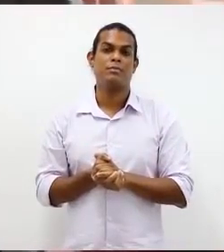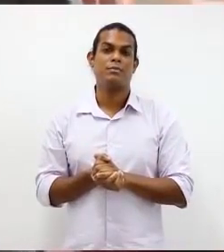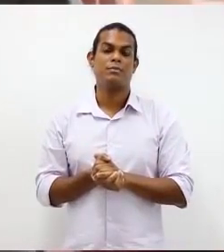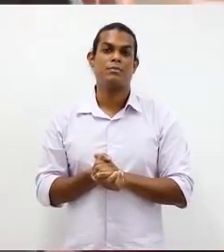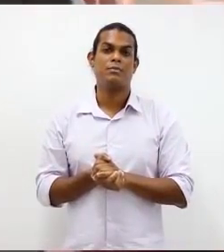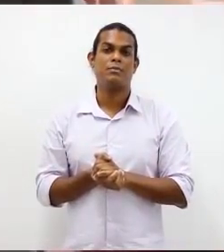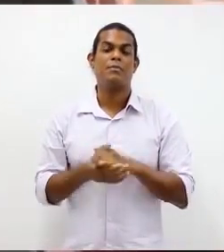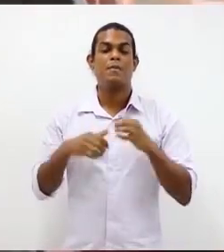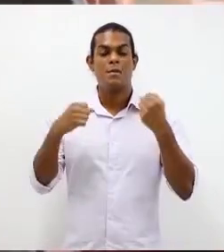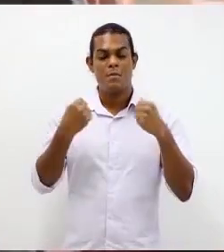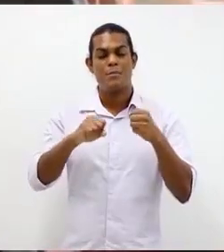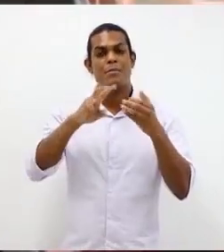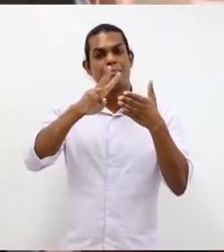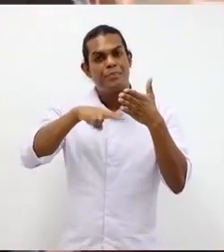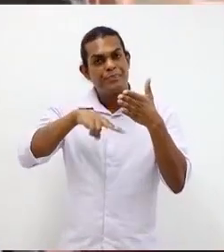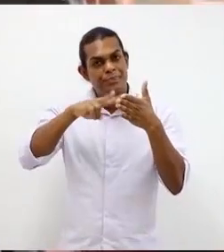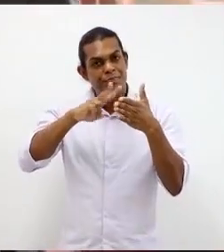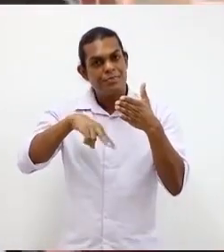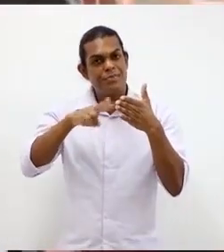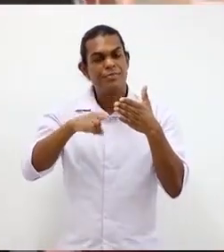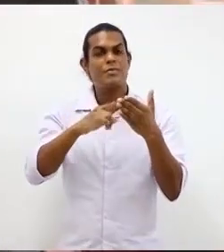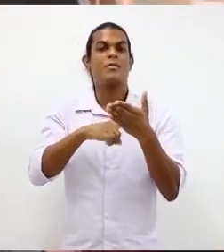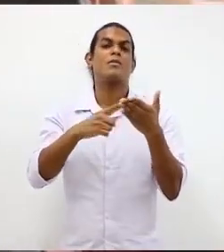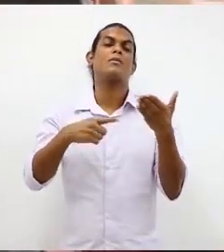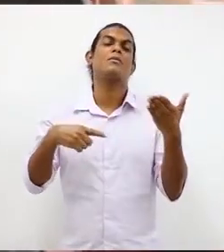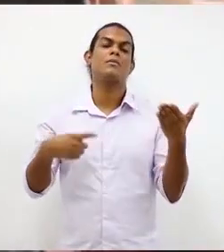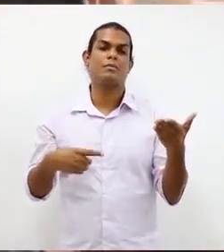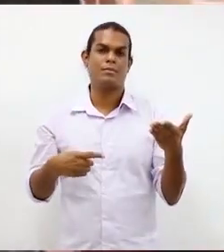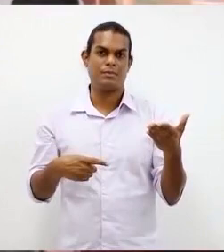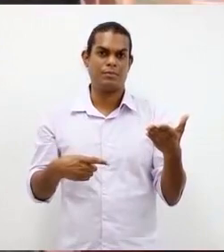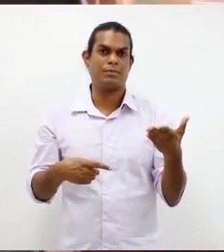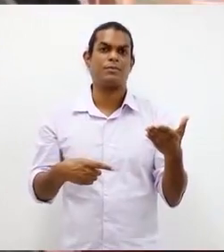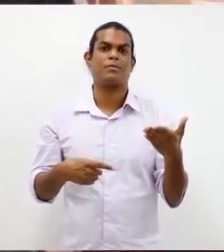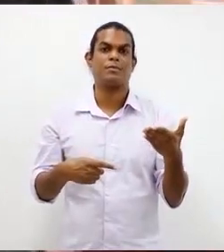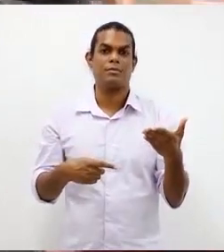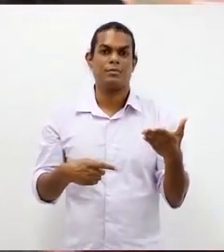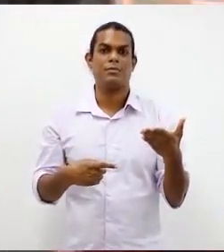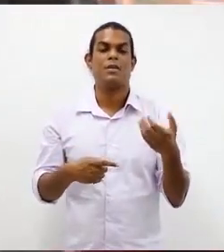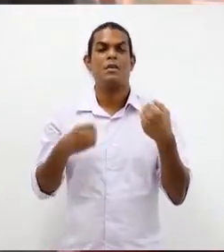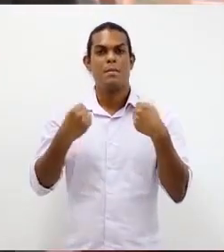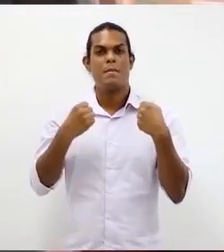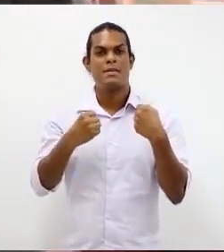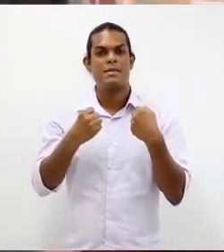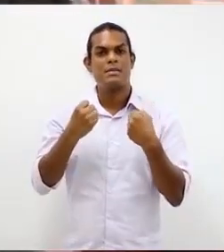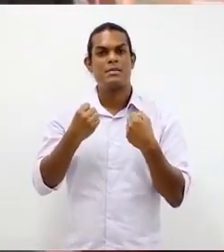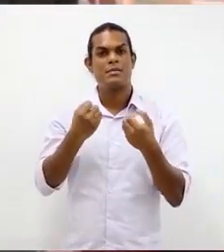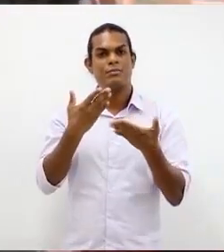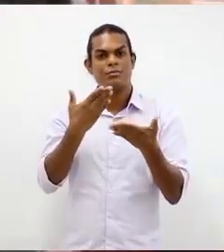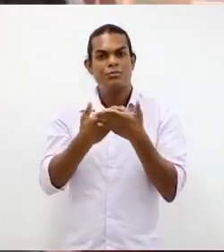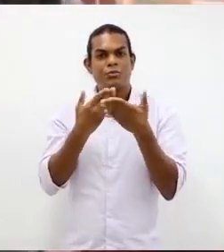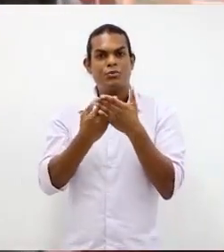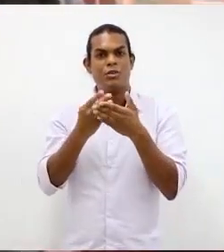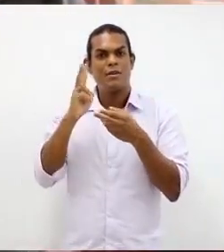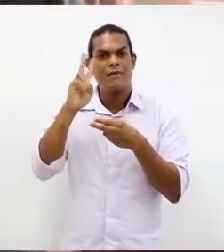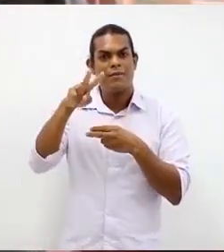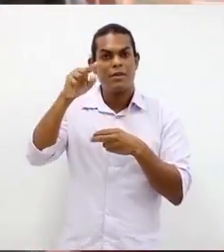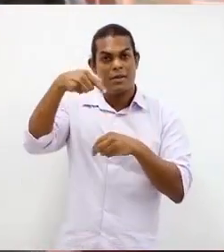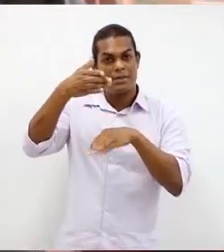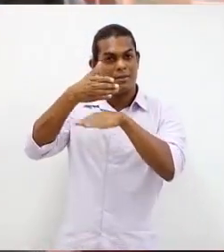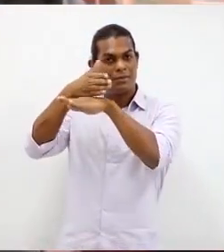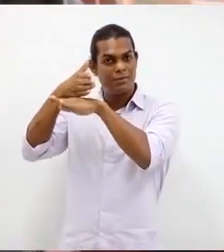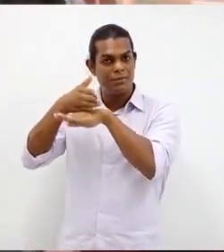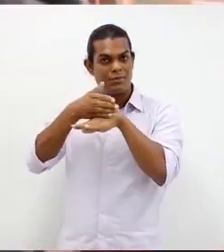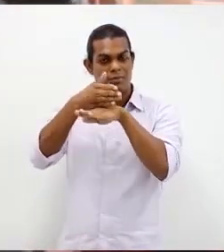Não deixem de ler o material que está no AVA, não deixem de assistir esta videoaula, aliás, você já chegou aqui, você